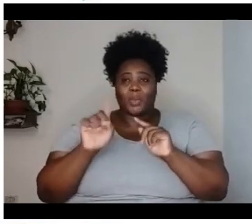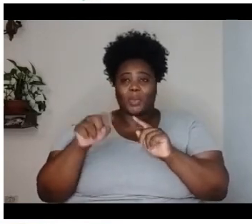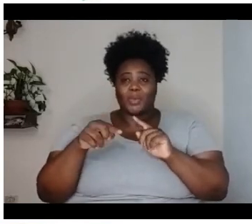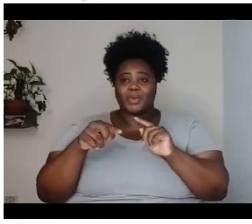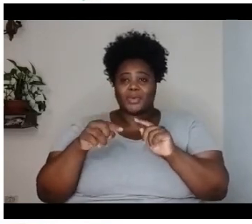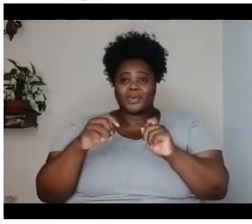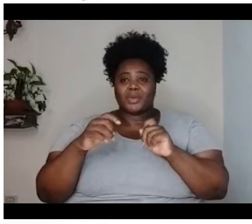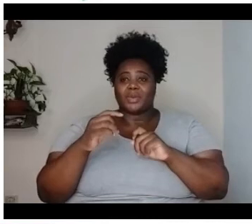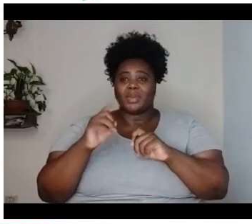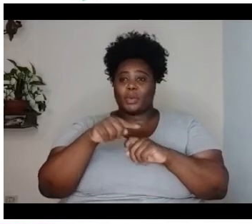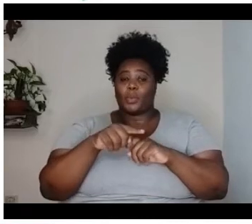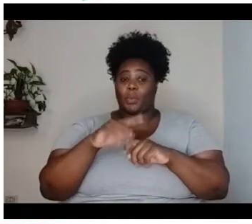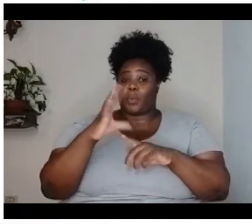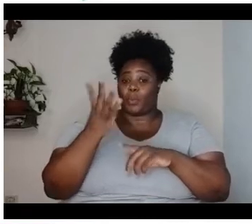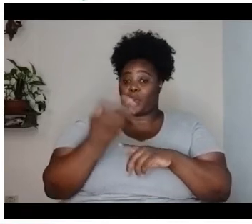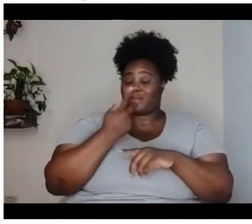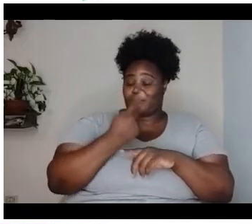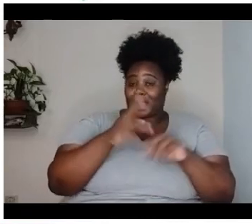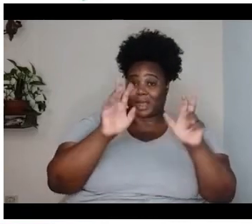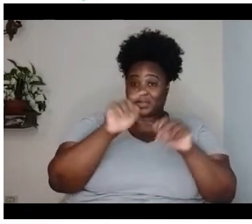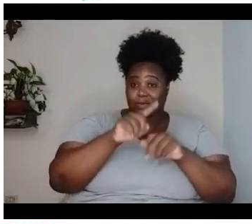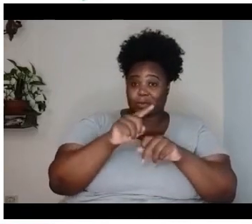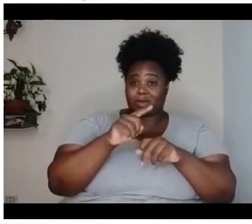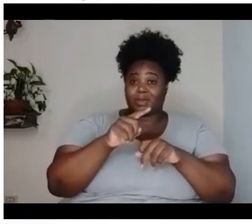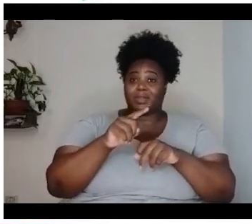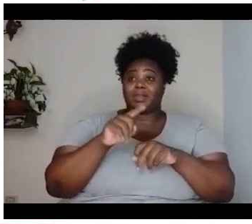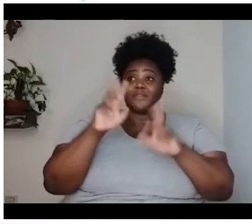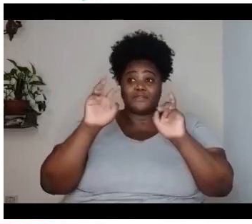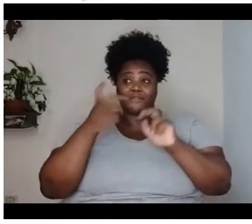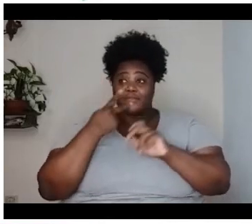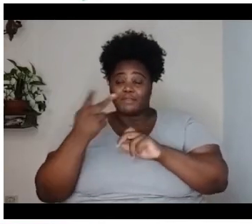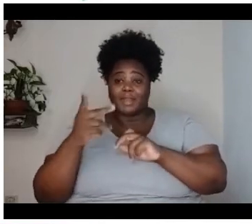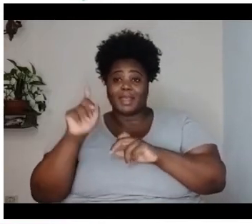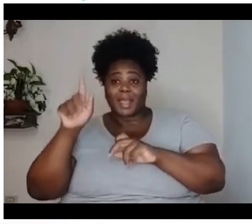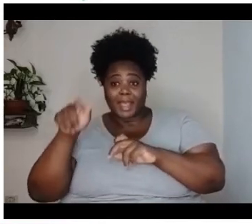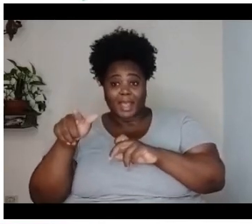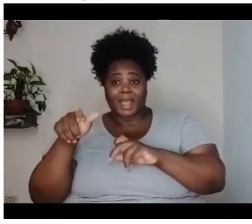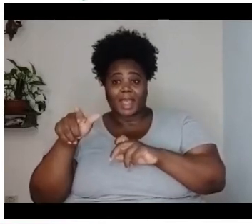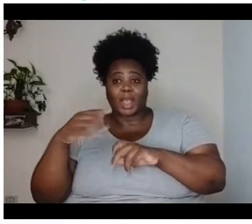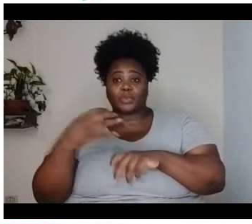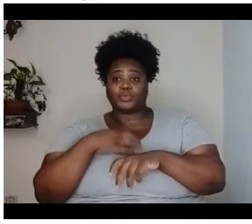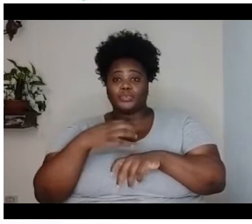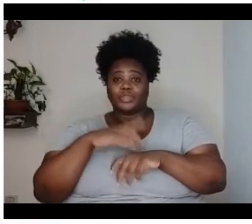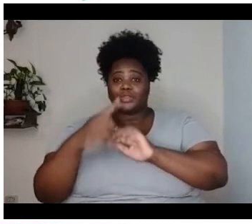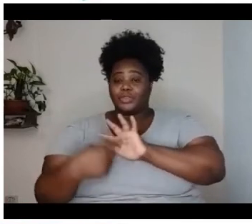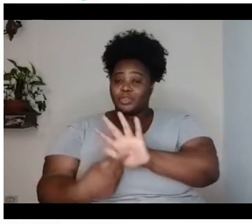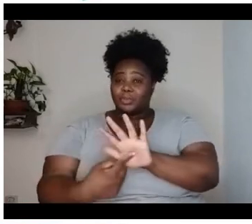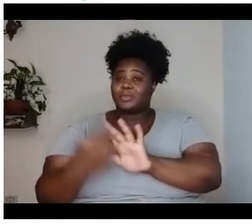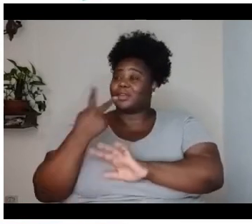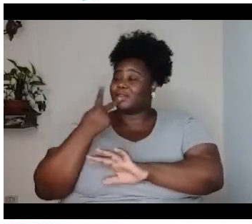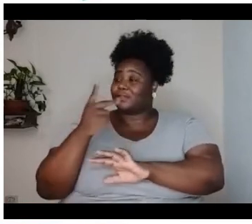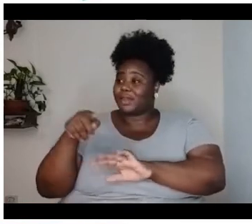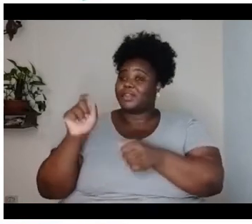artista falar sobre determinado assunto, o fato dele colocar determinado assunto, é uma forma de expor aquele assunto e de se